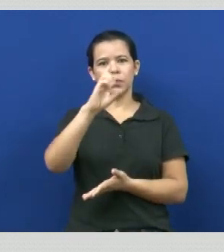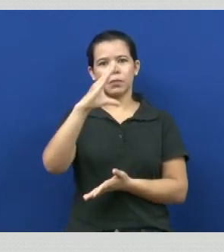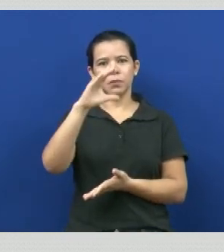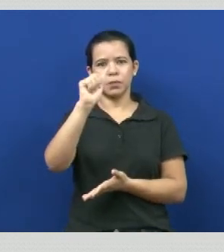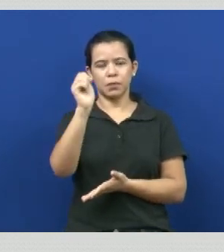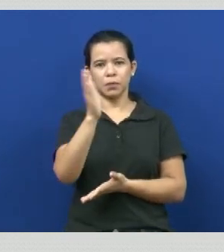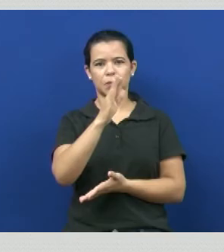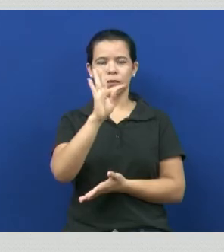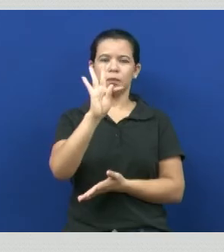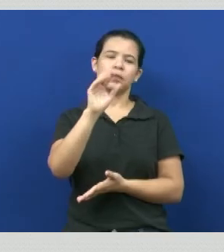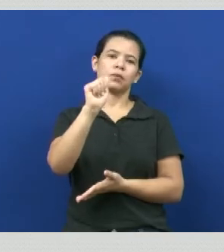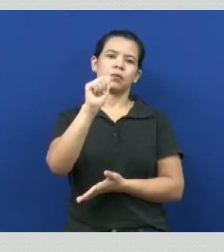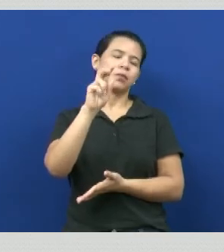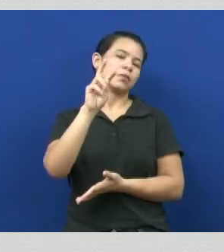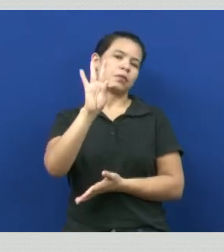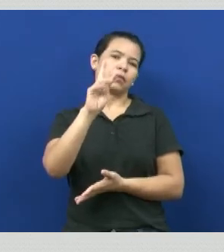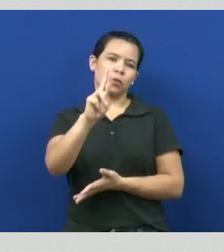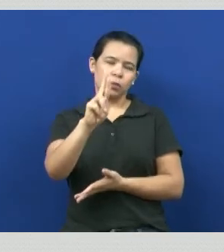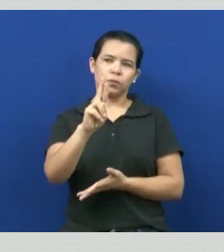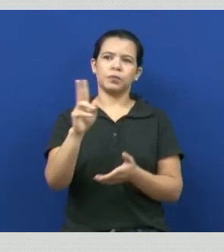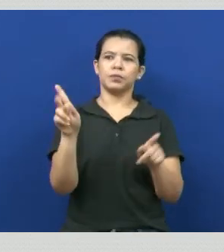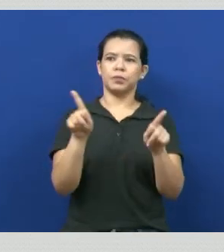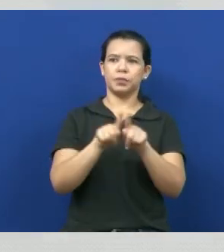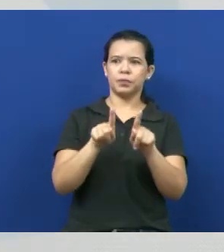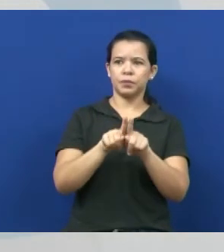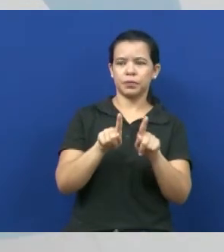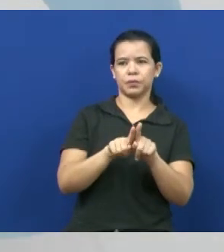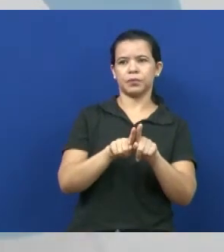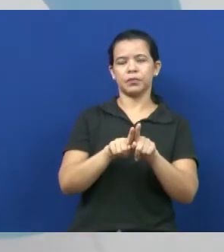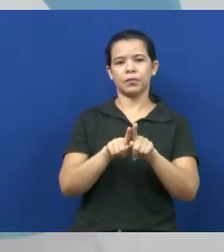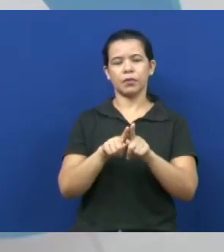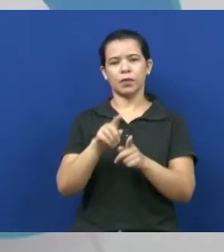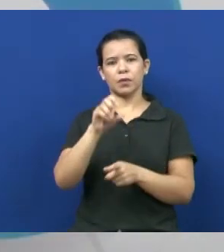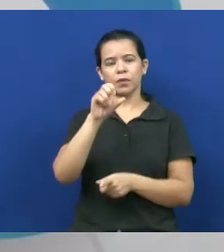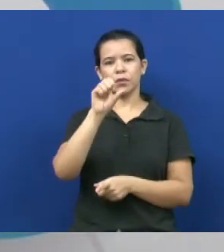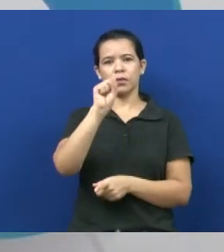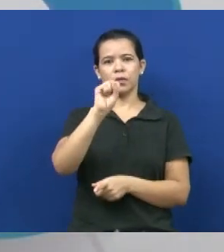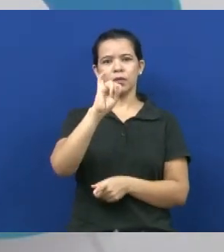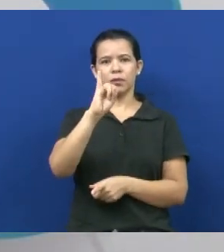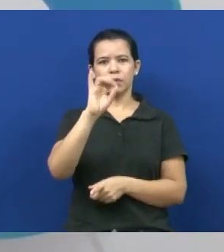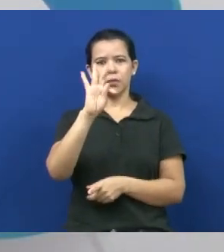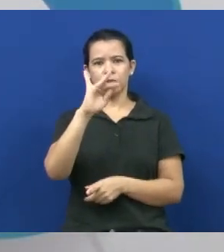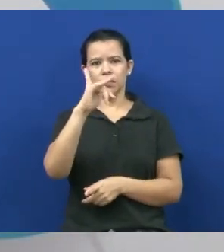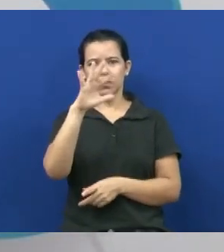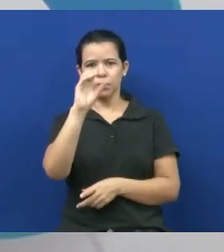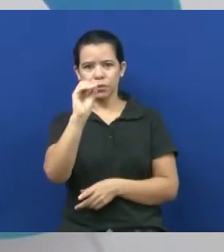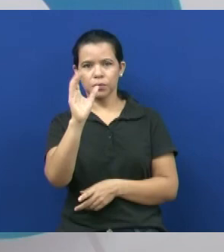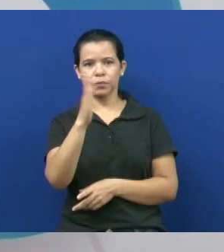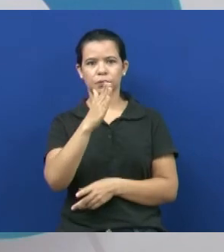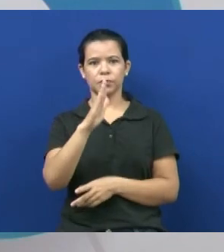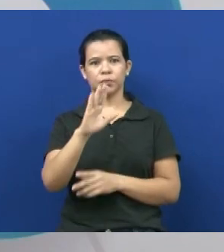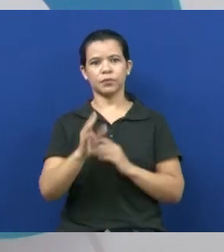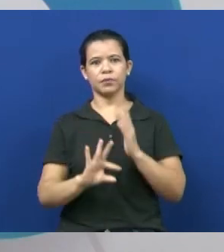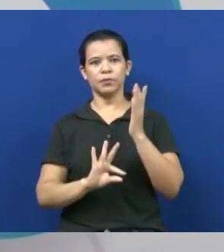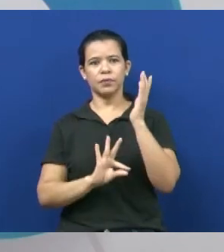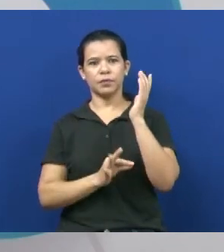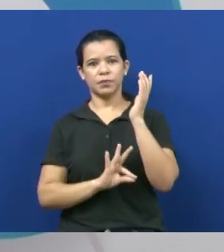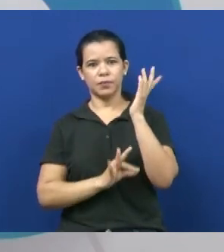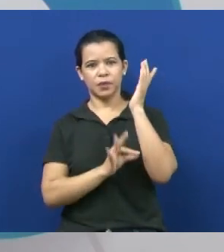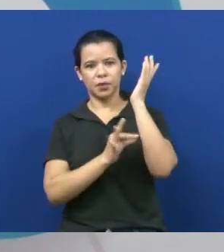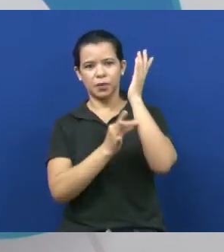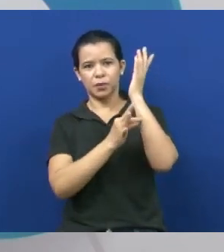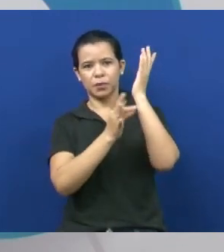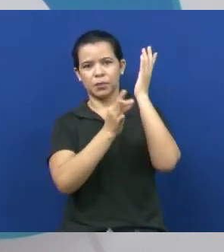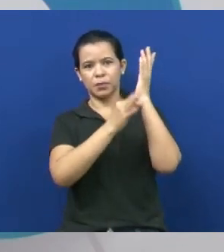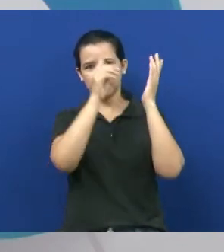do Pica-Pau Amarelo. Eu quero um pouquinho da atenção de vocês aqui para falar, frisar um pouco sobre